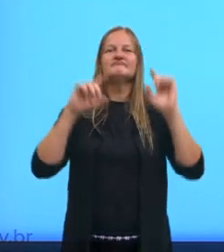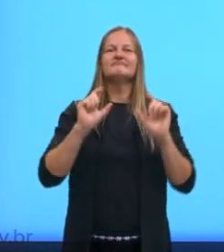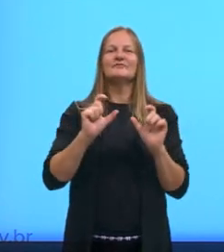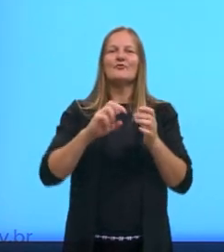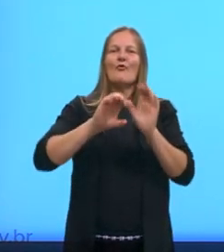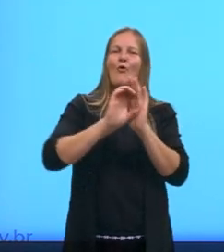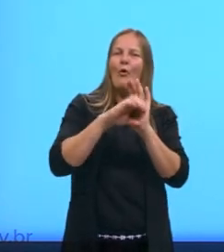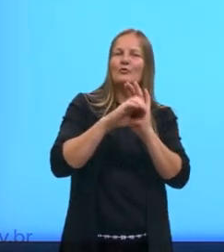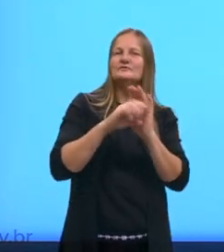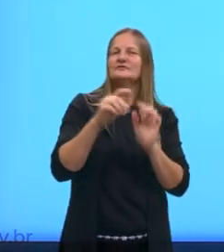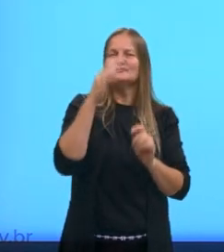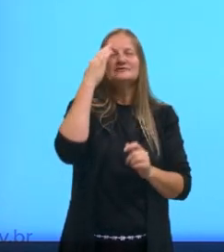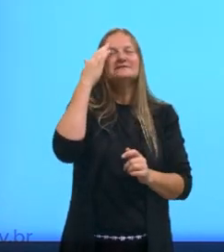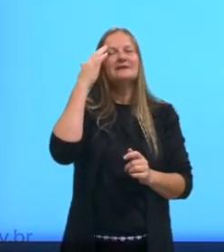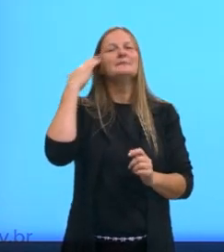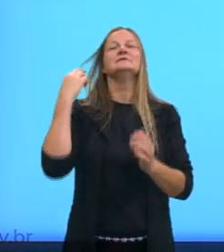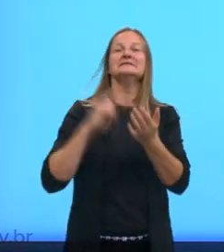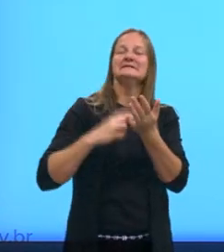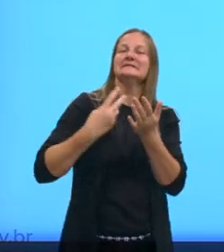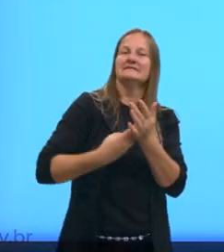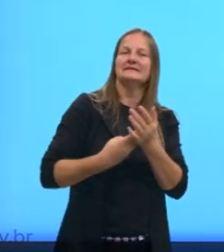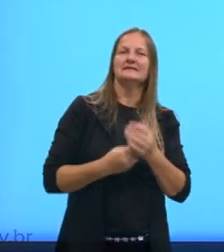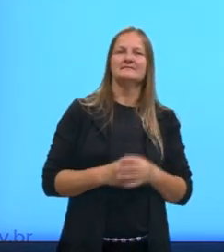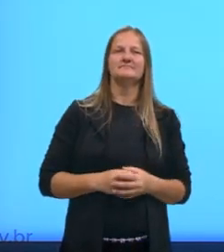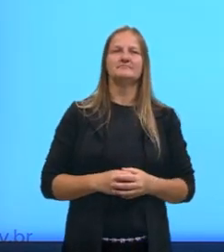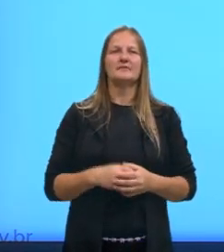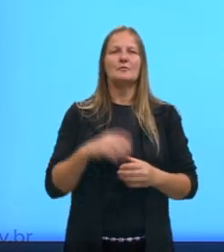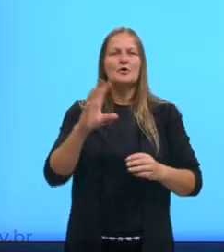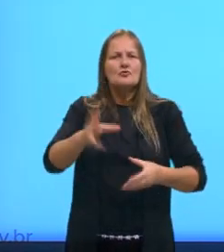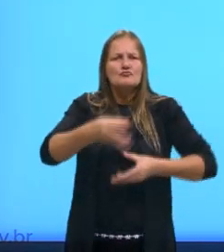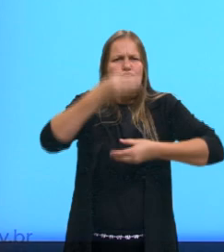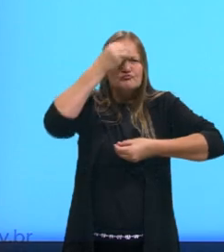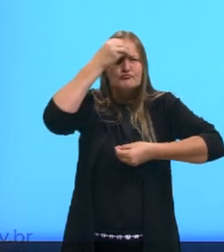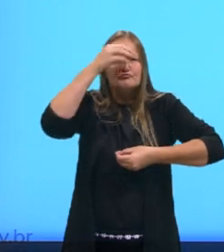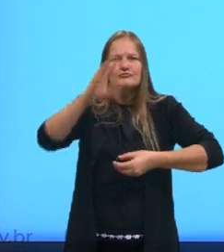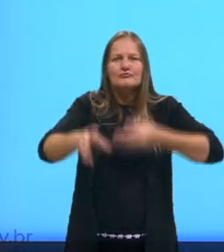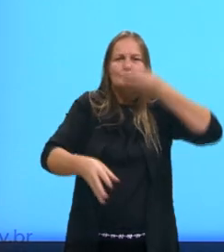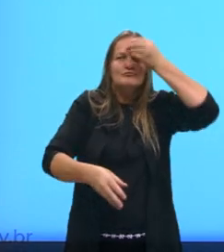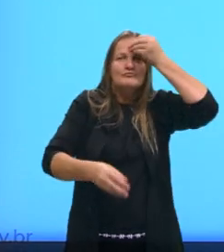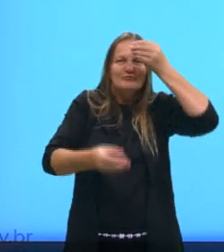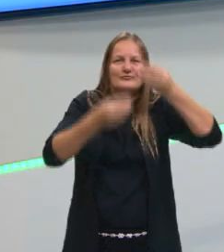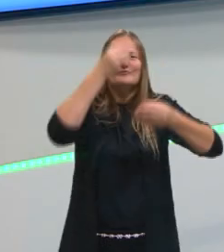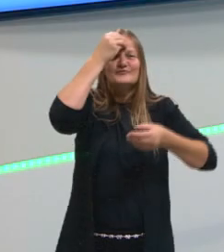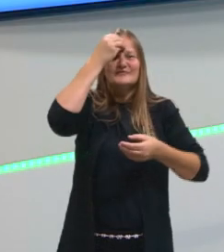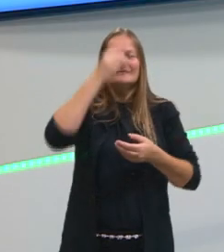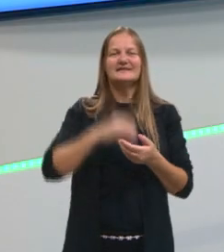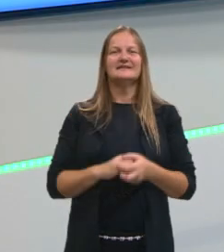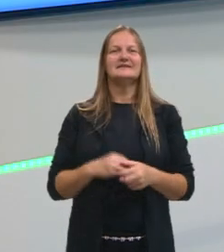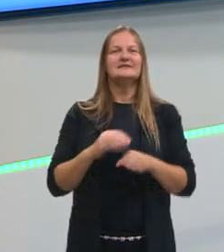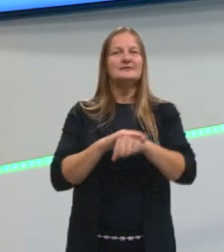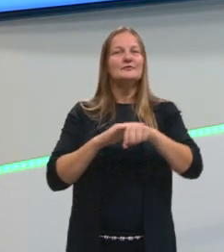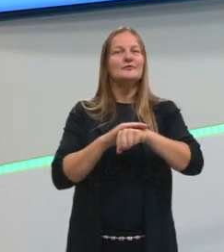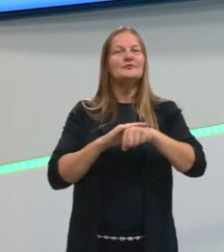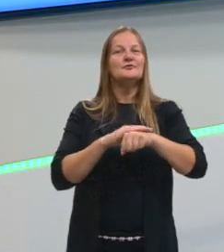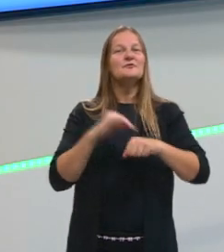é muito importante que eu tenho uma bagagem cultural aí volta aquela questão que eu tinha comentado com vocês bagagem cultural O